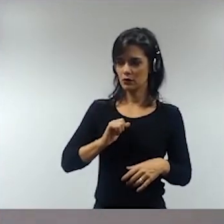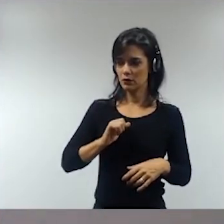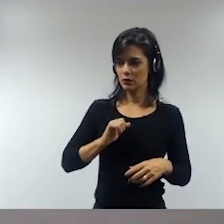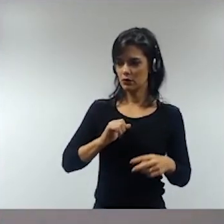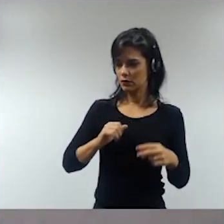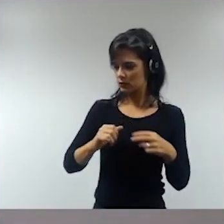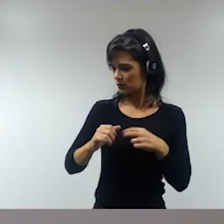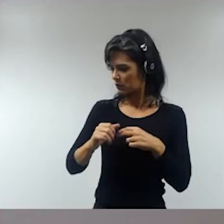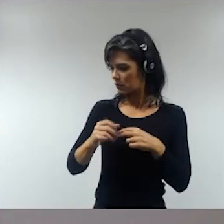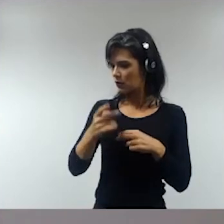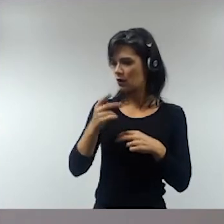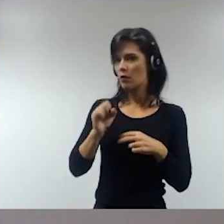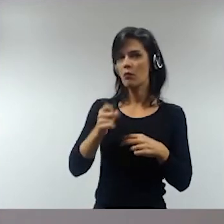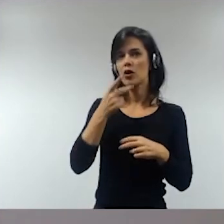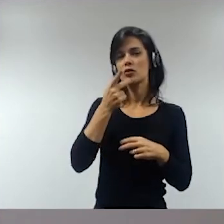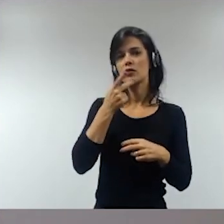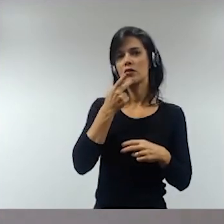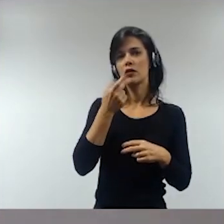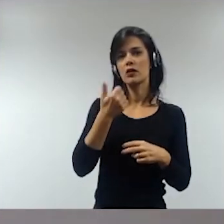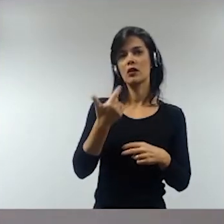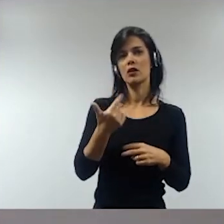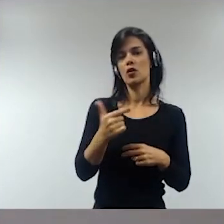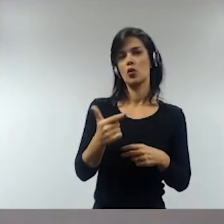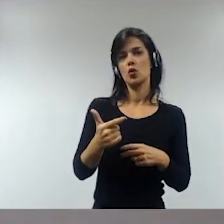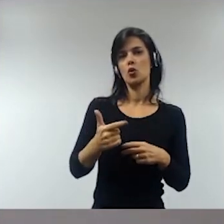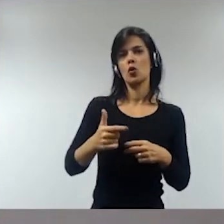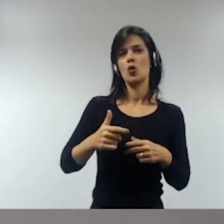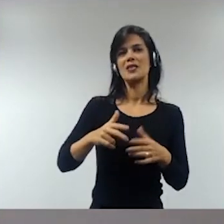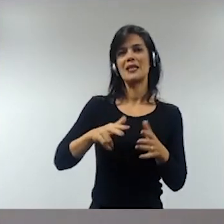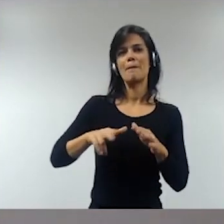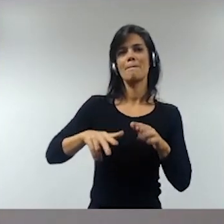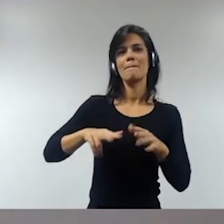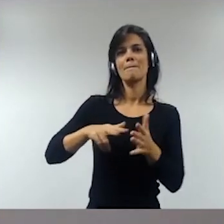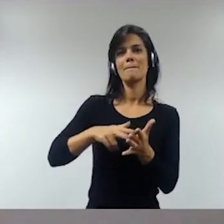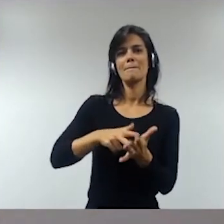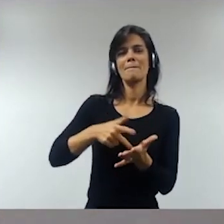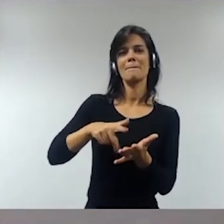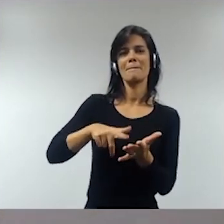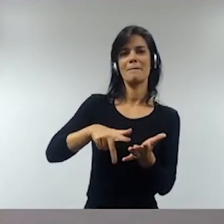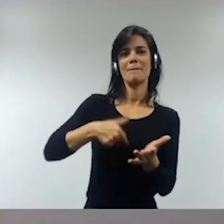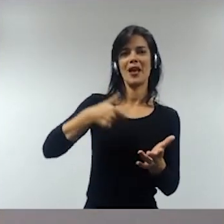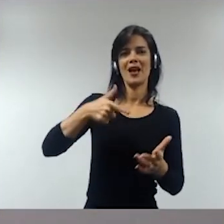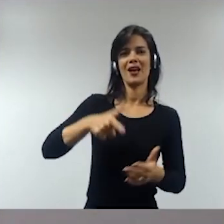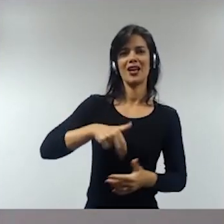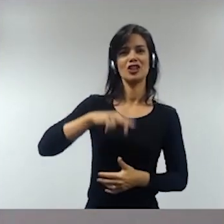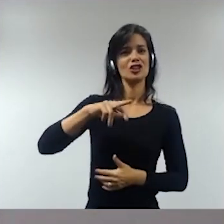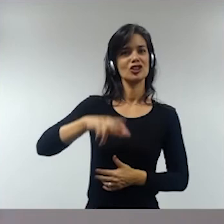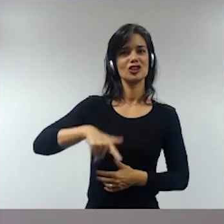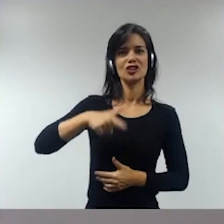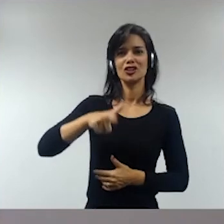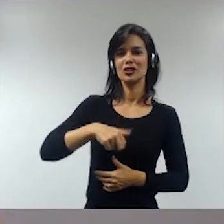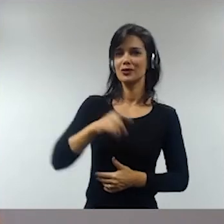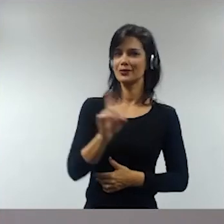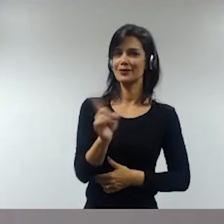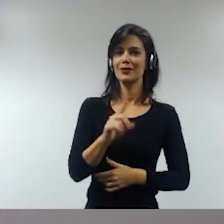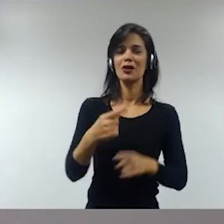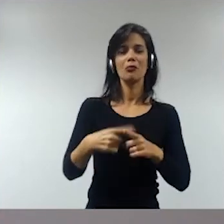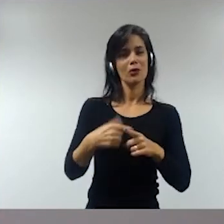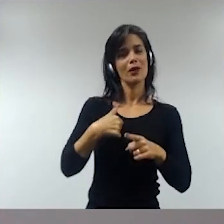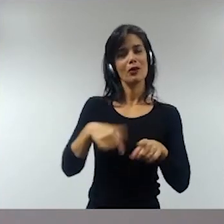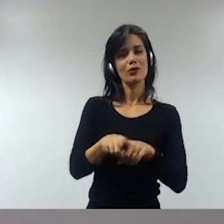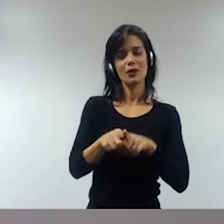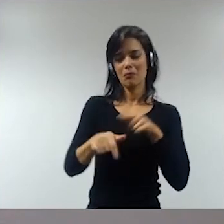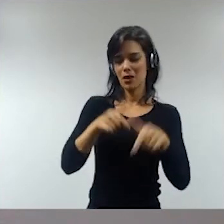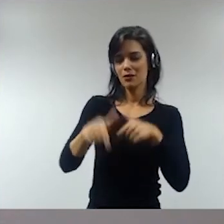dizer que eu não trouxe meu patins hoje, eu também estou aqui trabalhando. Então, quando um magistrado se recusa a